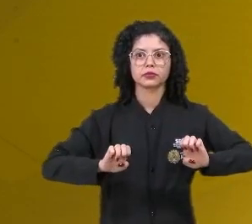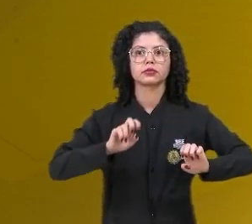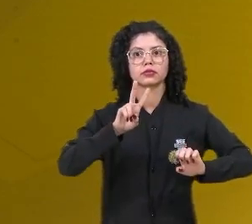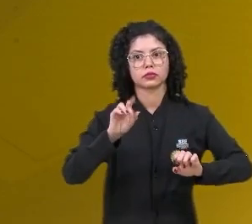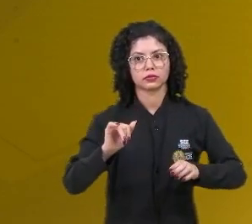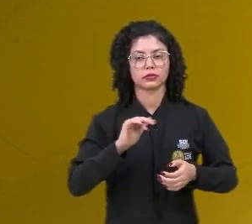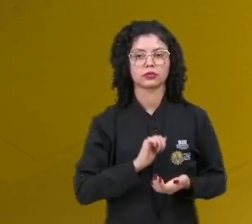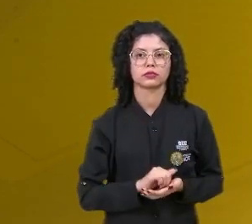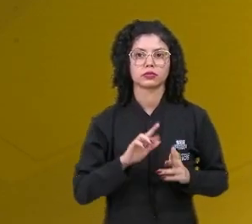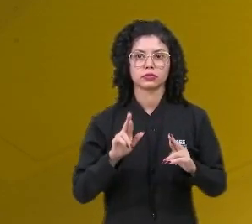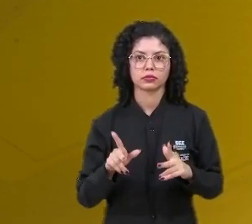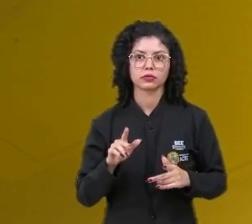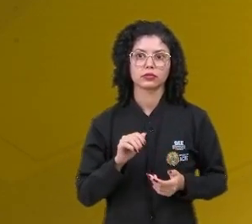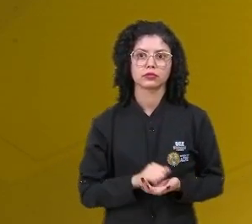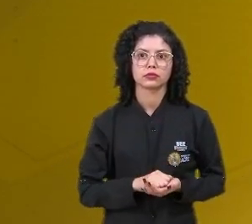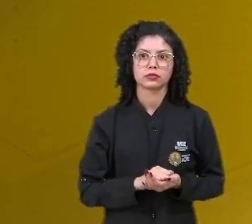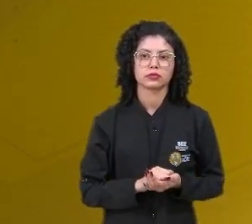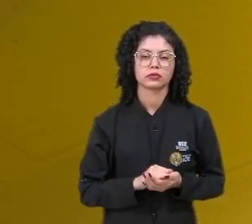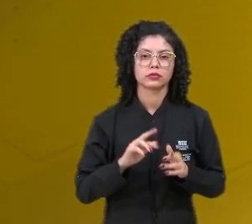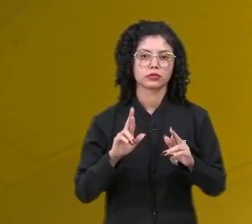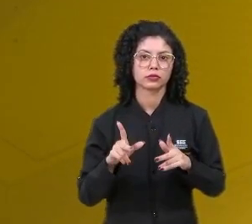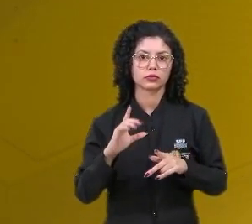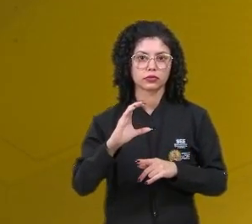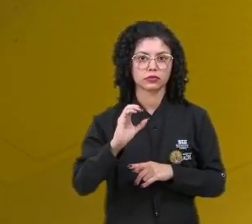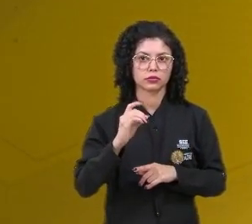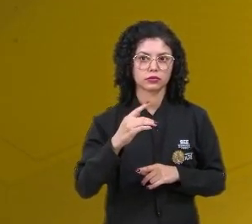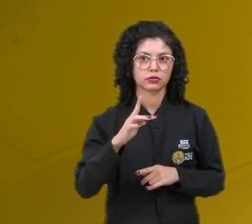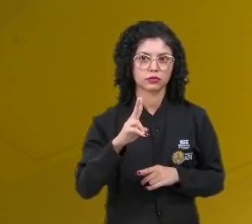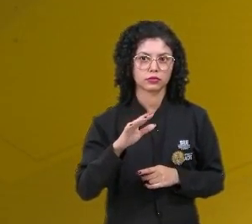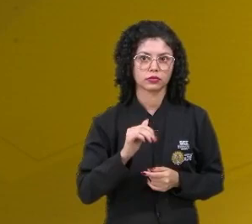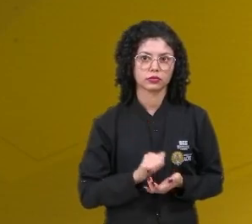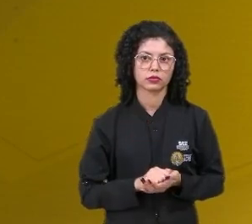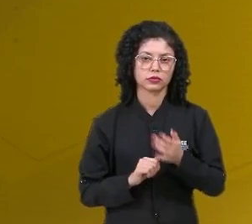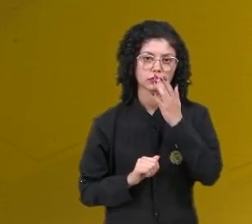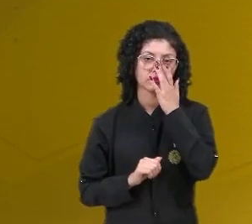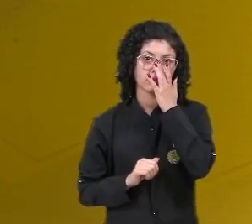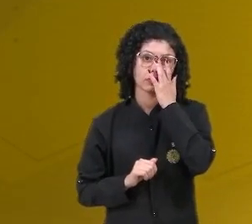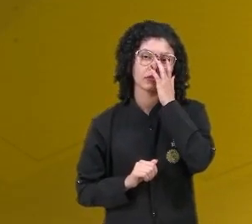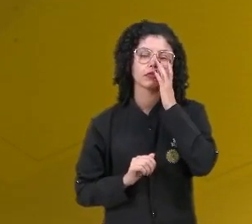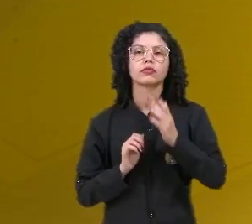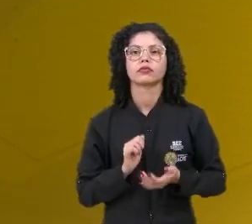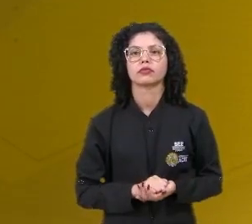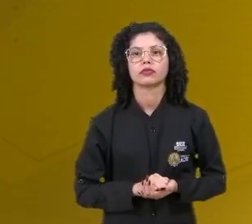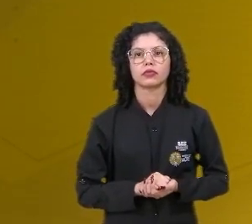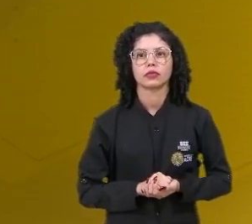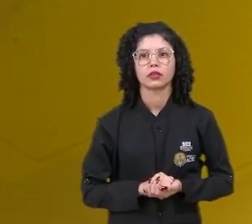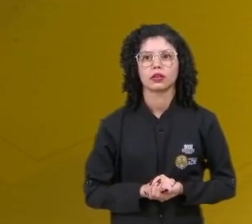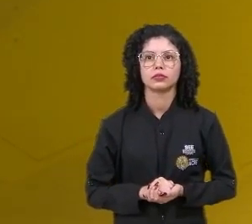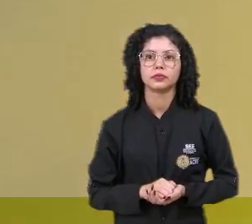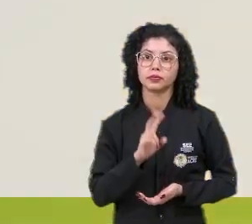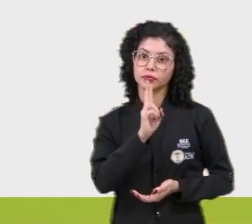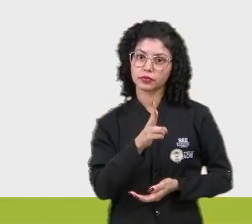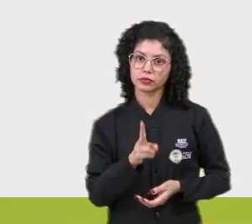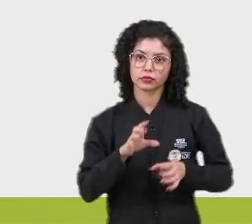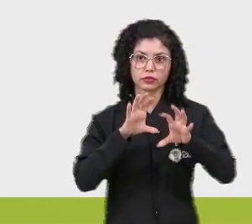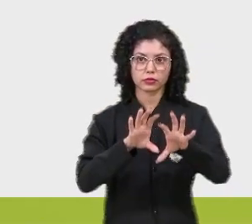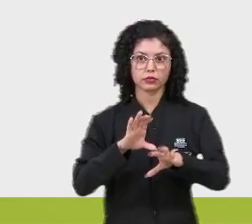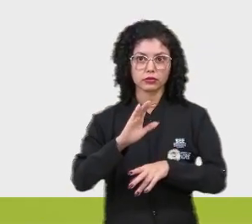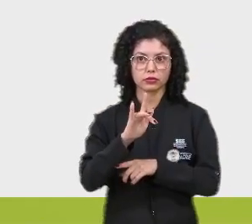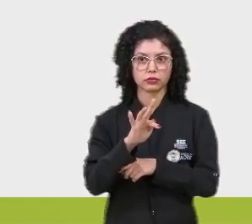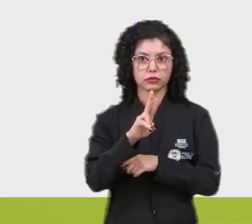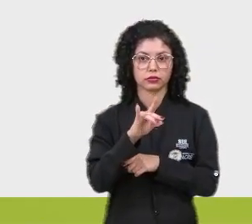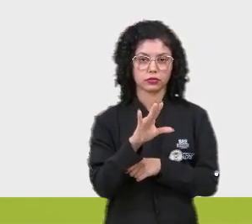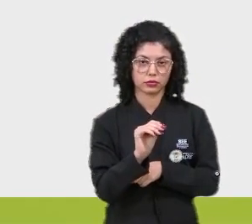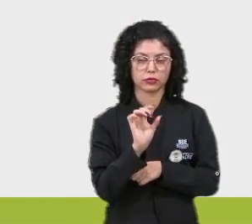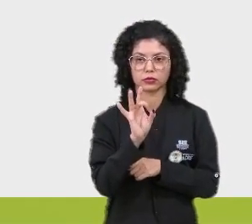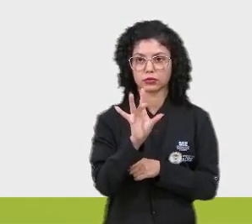vai variar. Por isso que são compostos diferentes, o grafite e o diamante. Da mesma forma é o grafeno. Ele